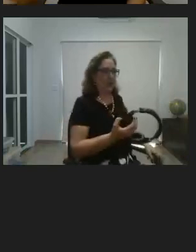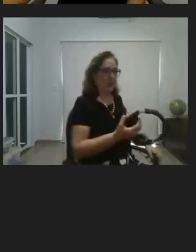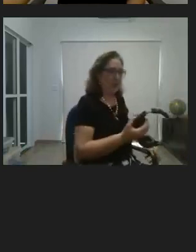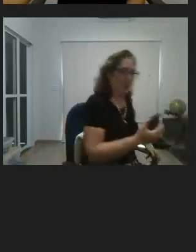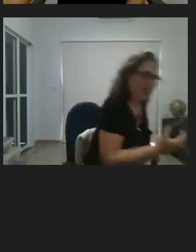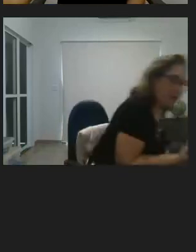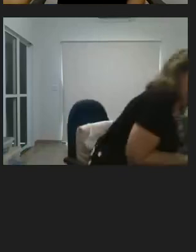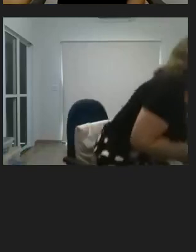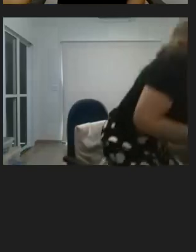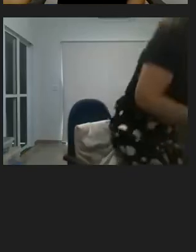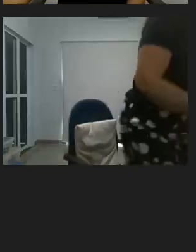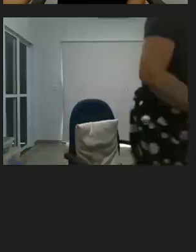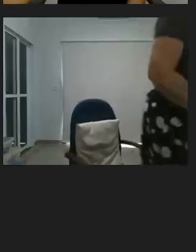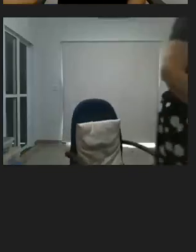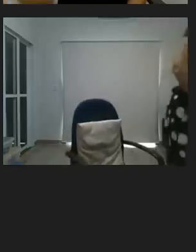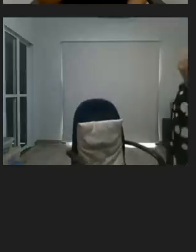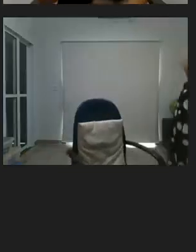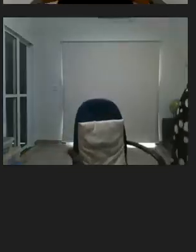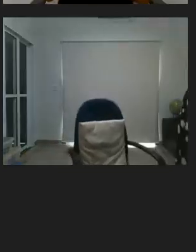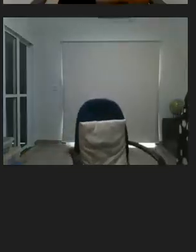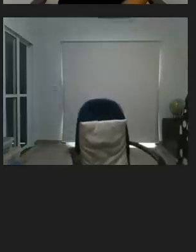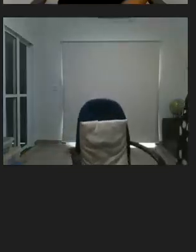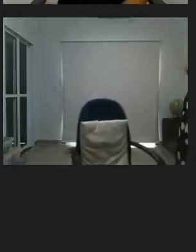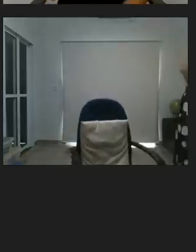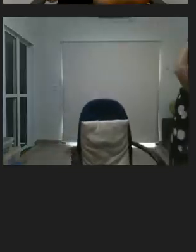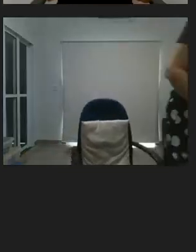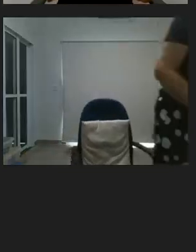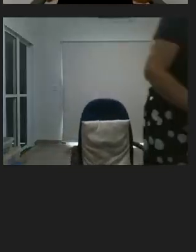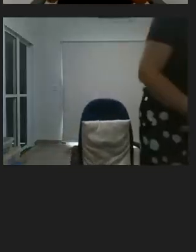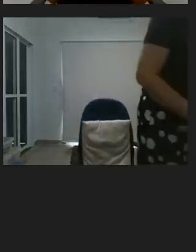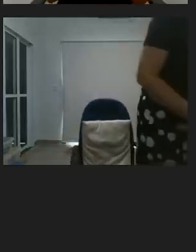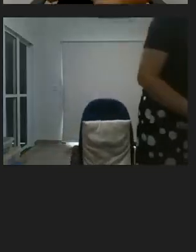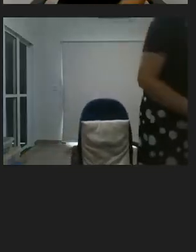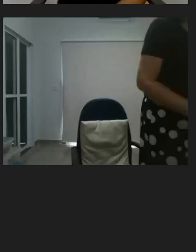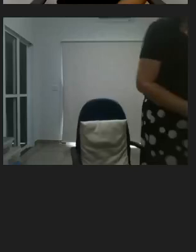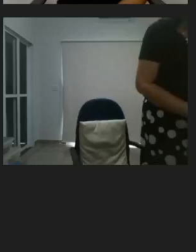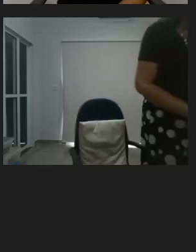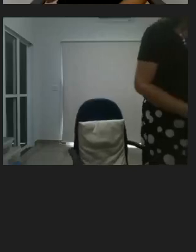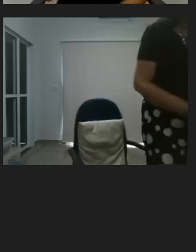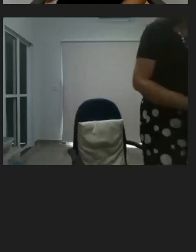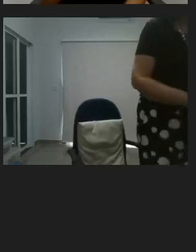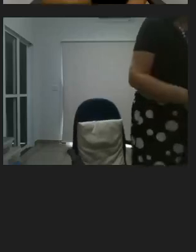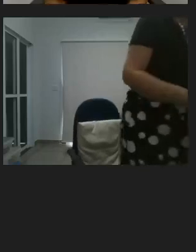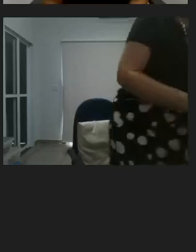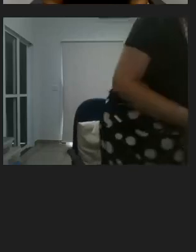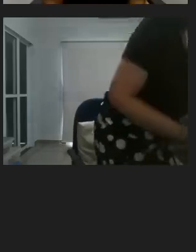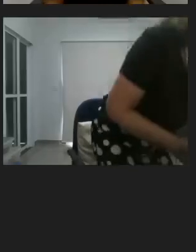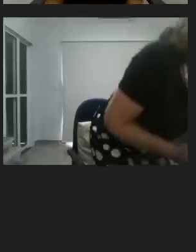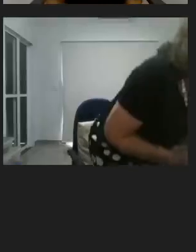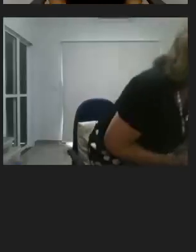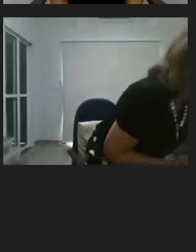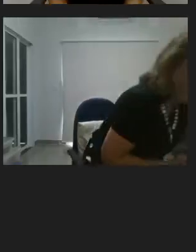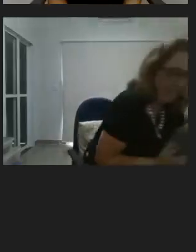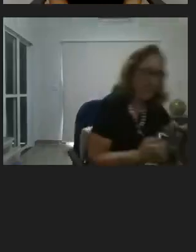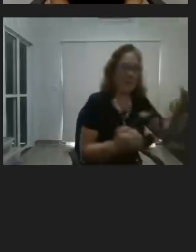Pessoal, a gente testou antes, tá? Mas essas coisas só acontecem na hora.